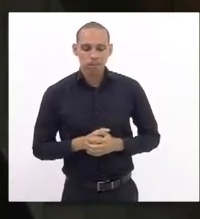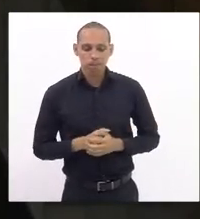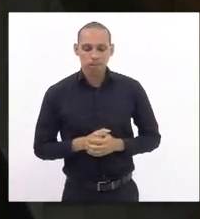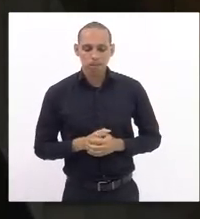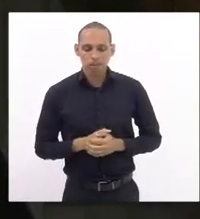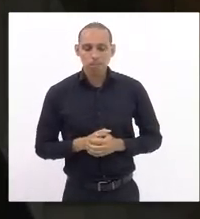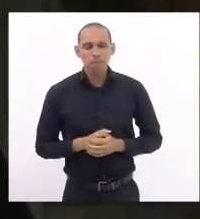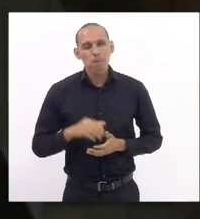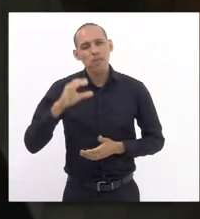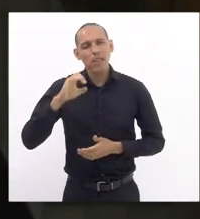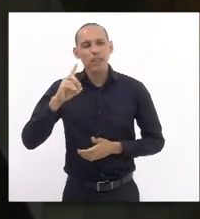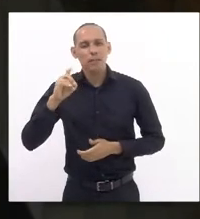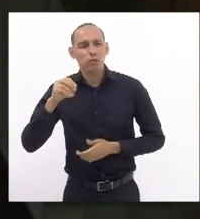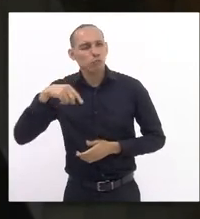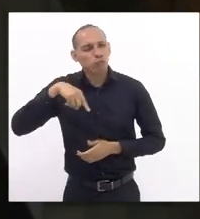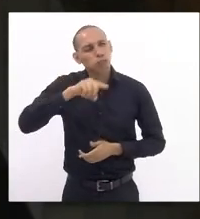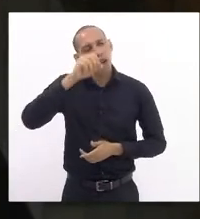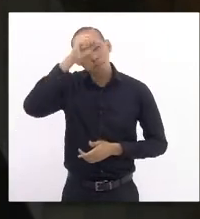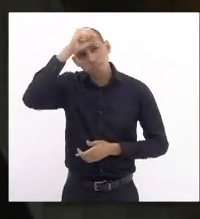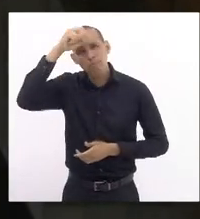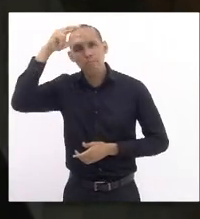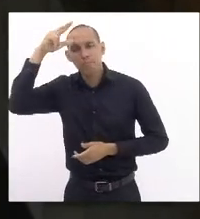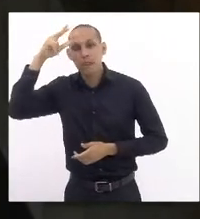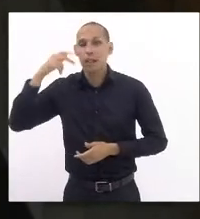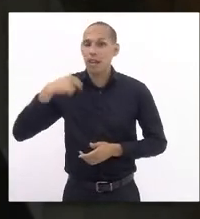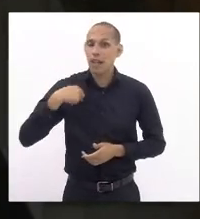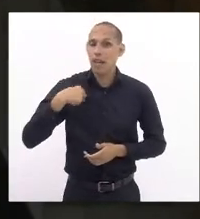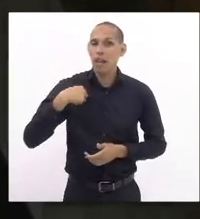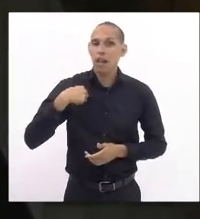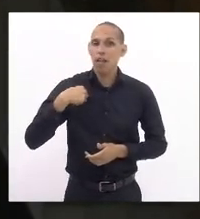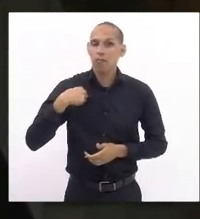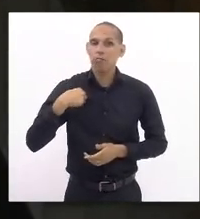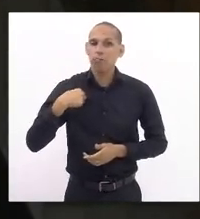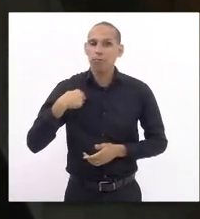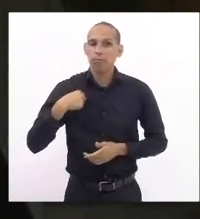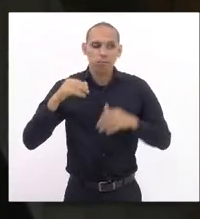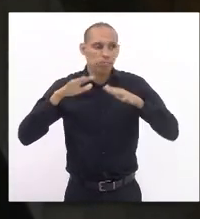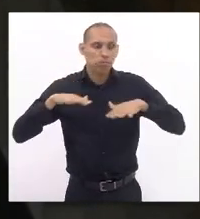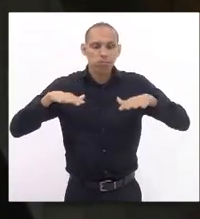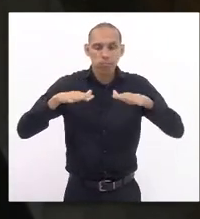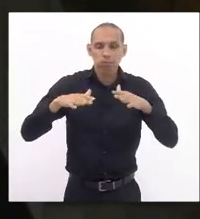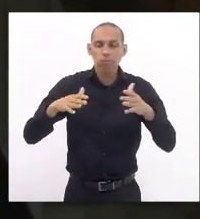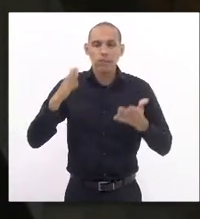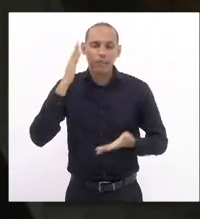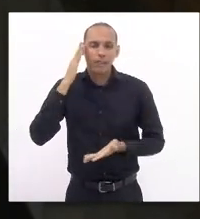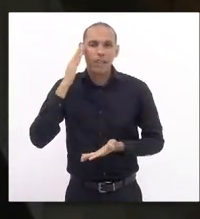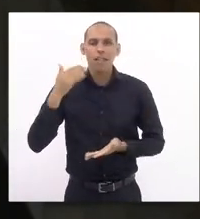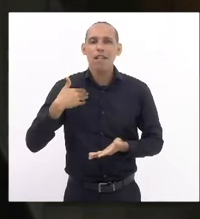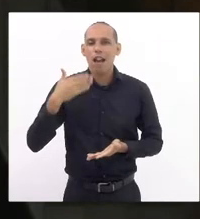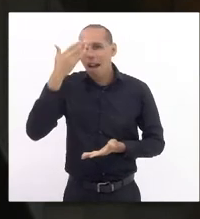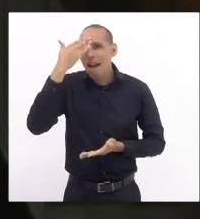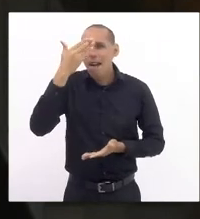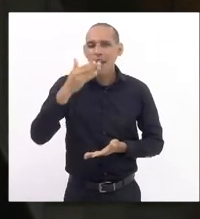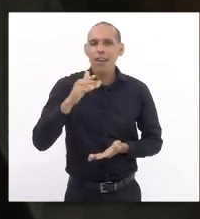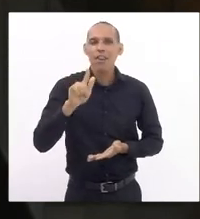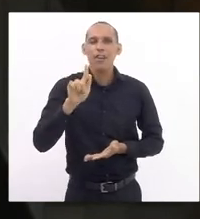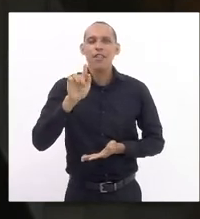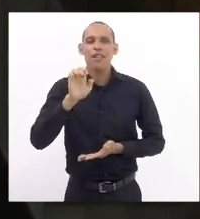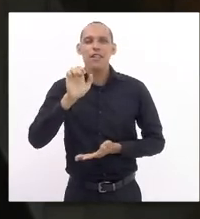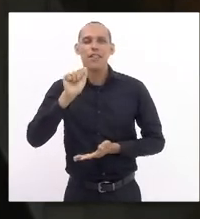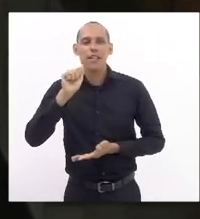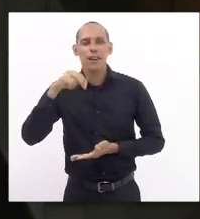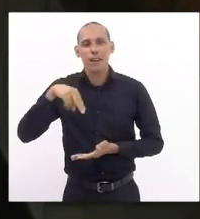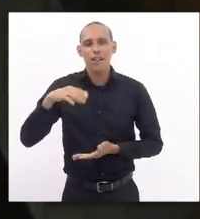desde cedo na prefeitura, quero aqui publicamente agradecer ao Jean Marques,